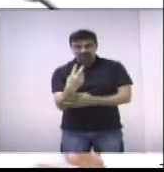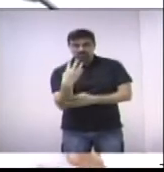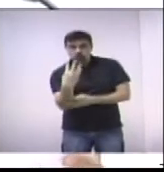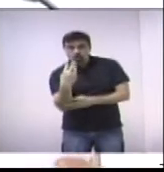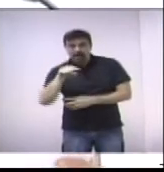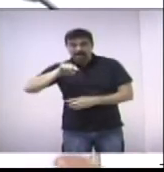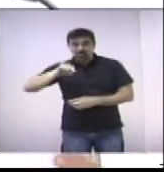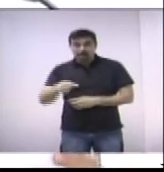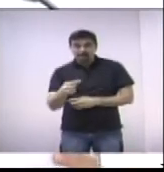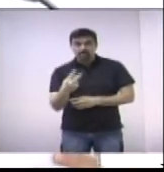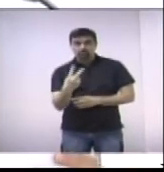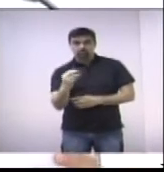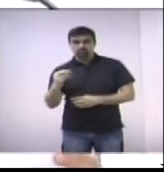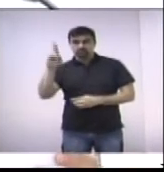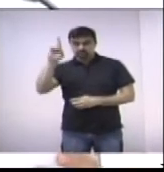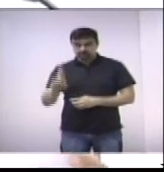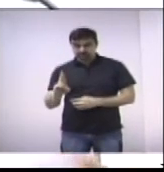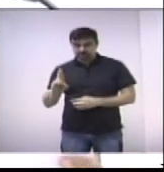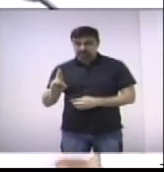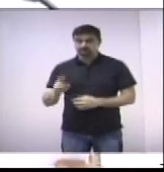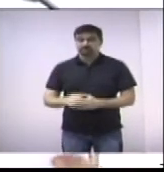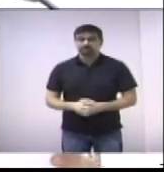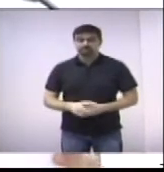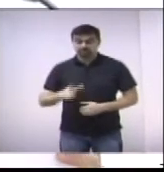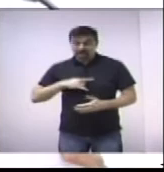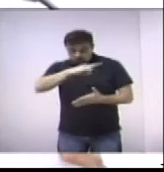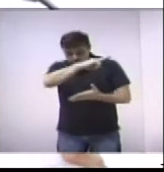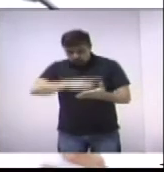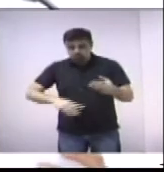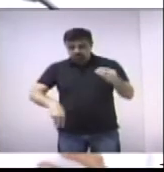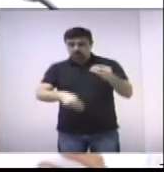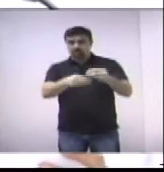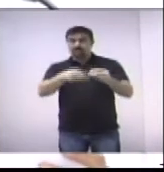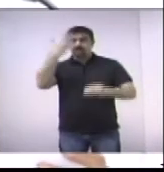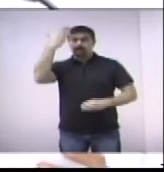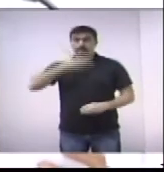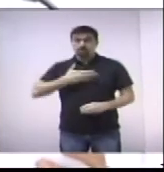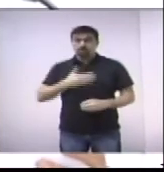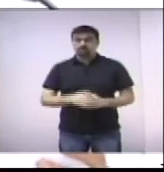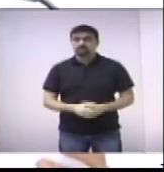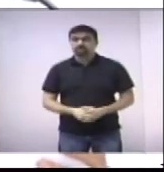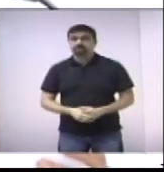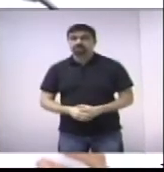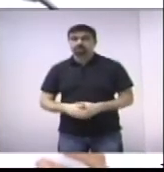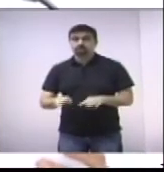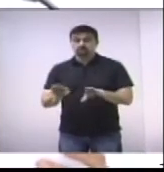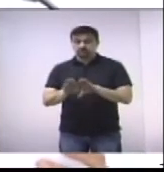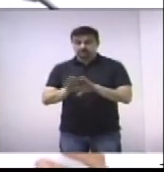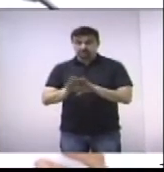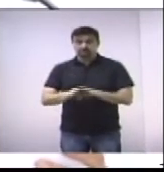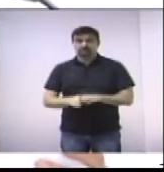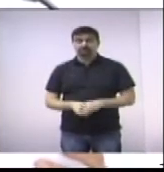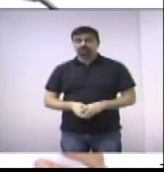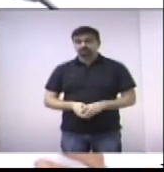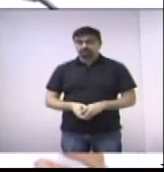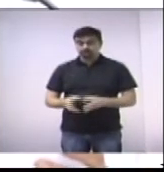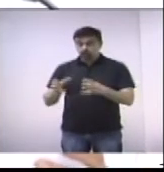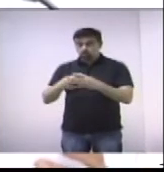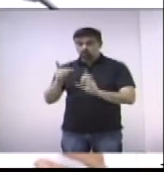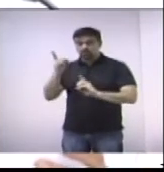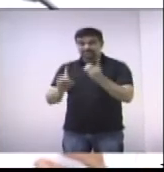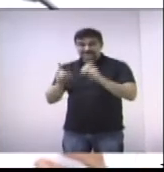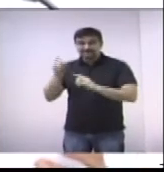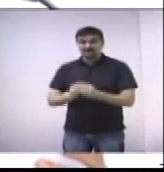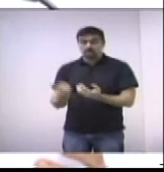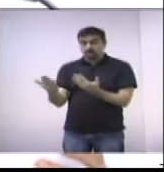R$ 24.200, nos termos do documento anexo. 17. A Escola de Samba Mocidade também